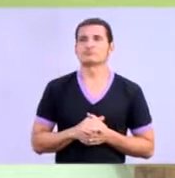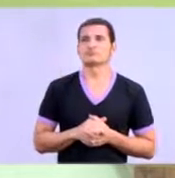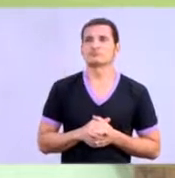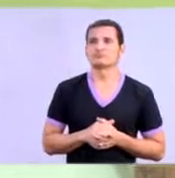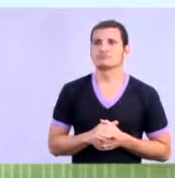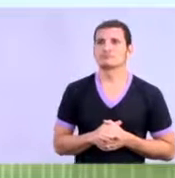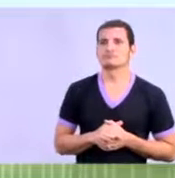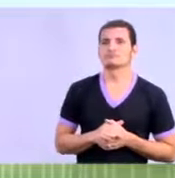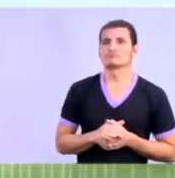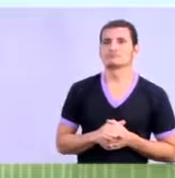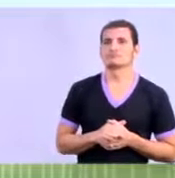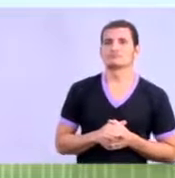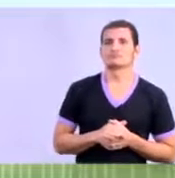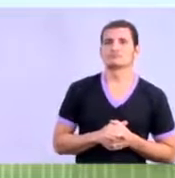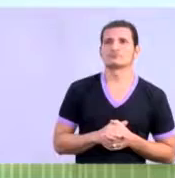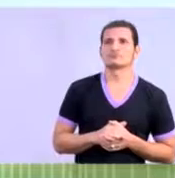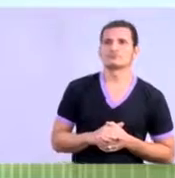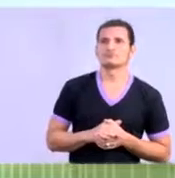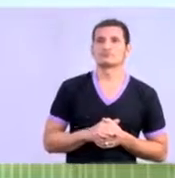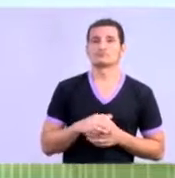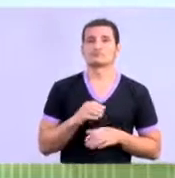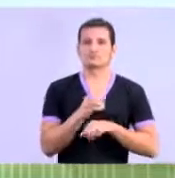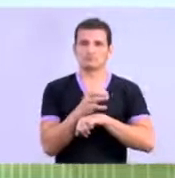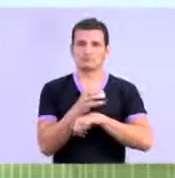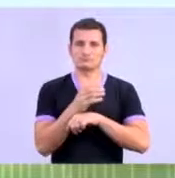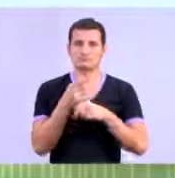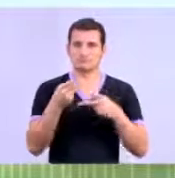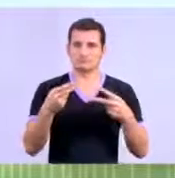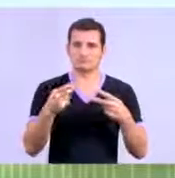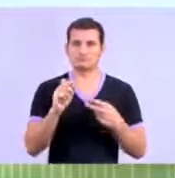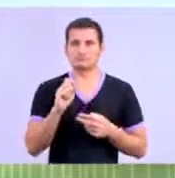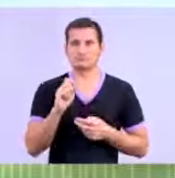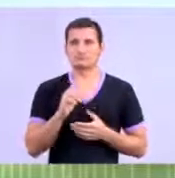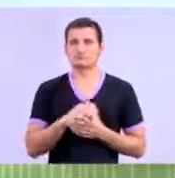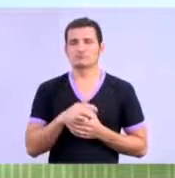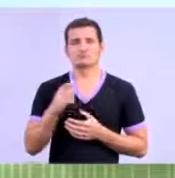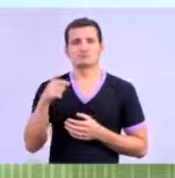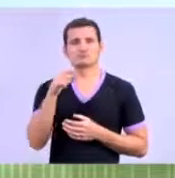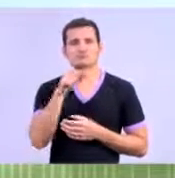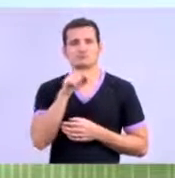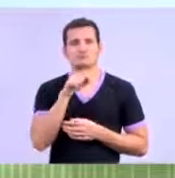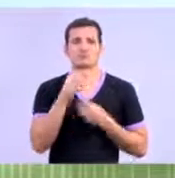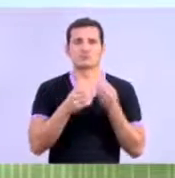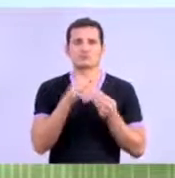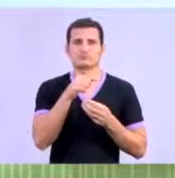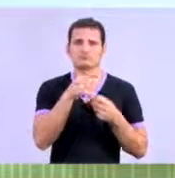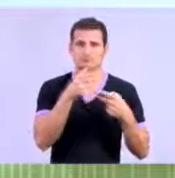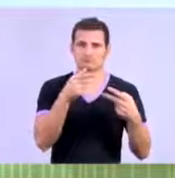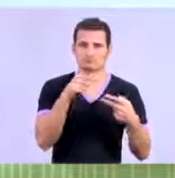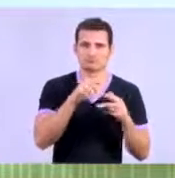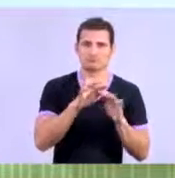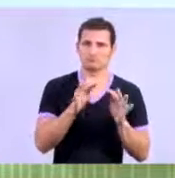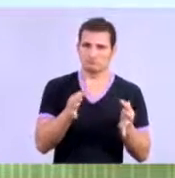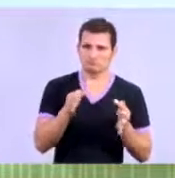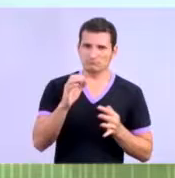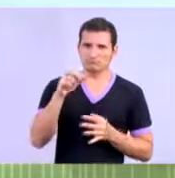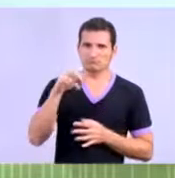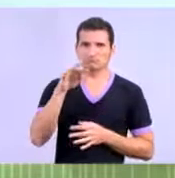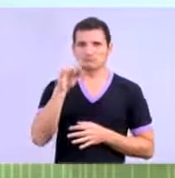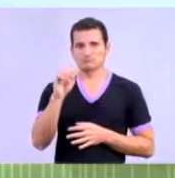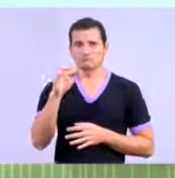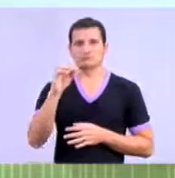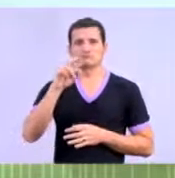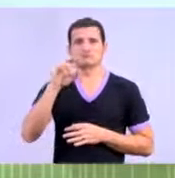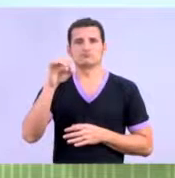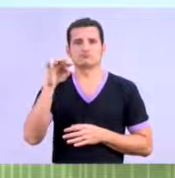começa, gente, o que é bonito na orientação objeto é justamente isso. Você vai definir um objeto que a priori é simples, que é conta corrente,